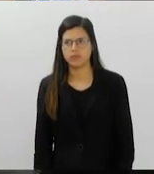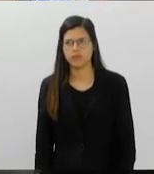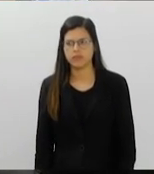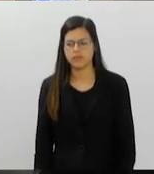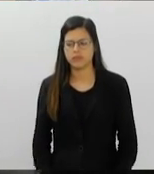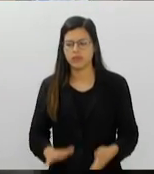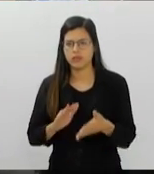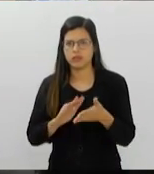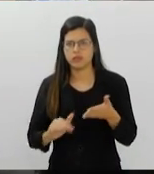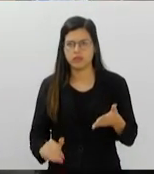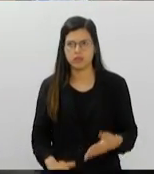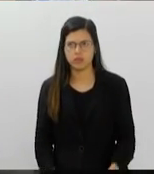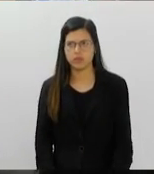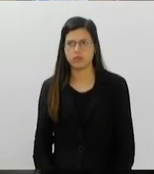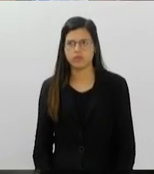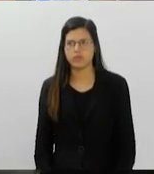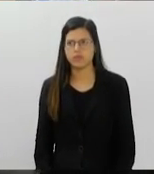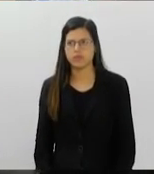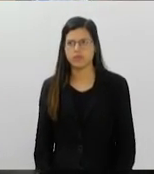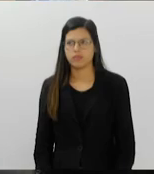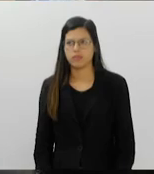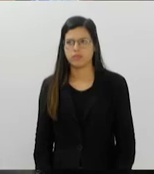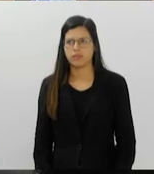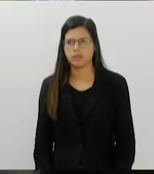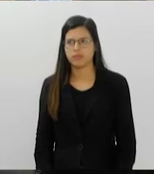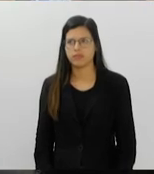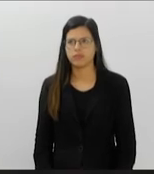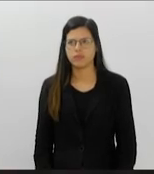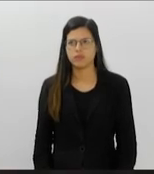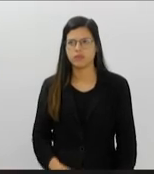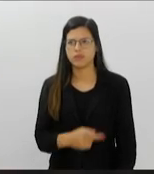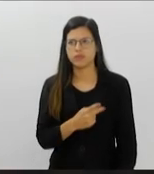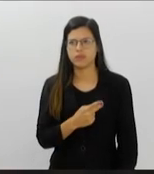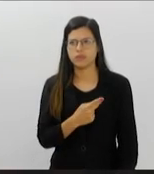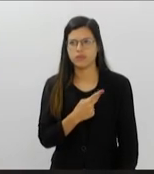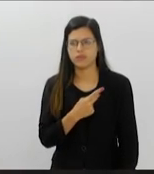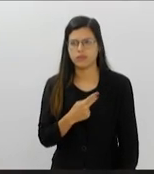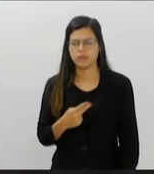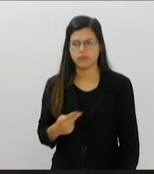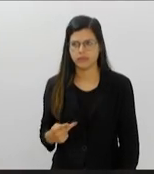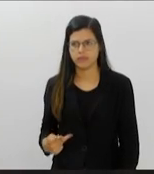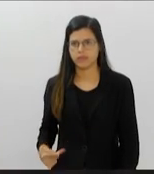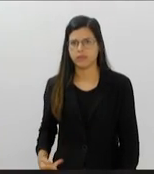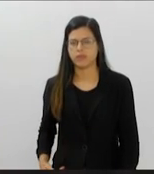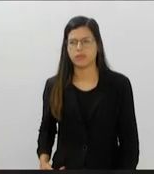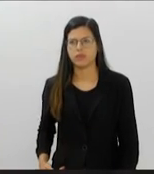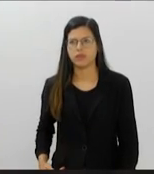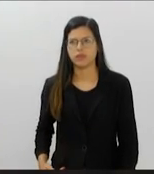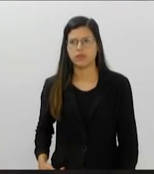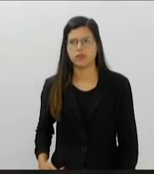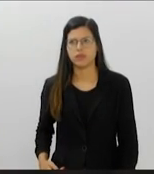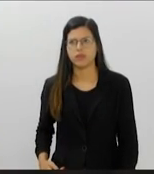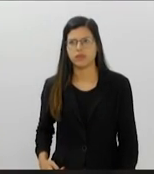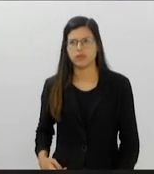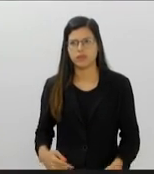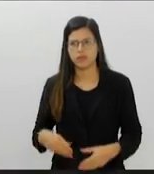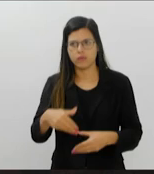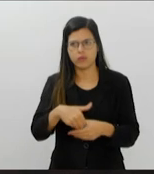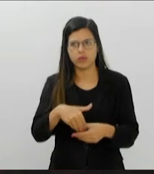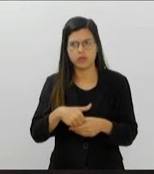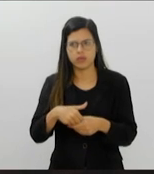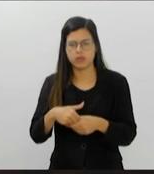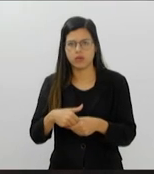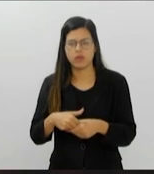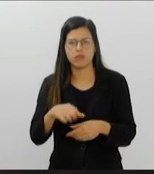Retirou a emenda. Né? A presidência chama os trabalhos à ordem, então, e coloca em votação, senhores, que